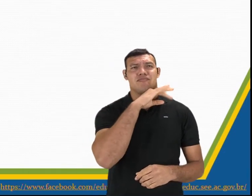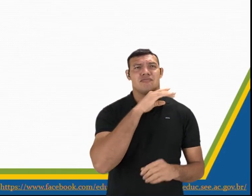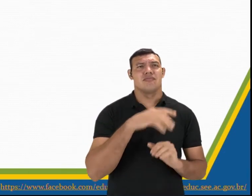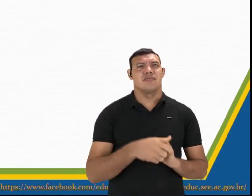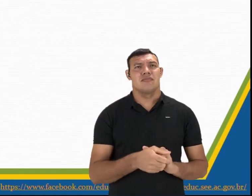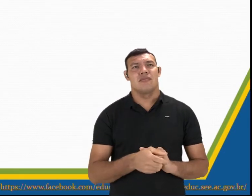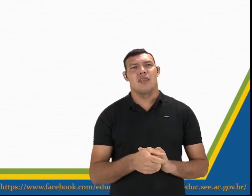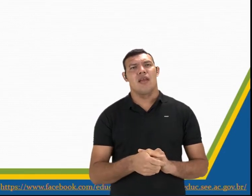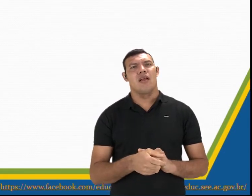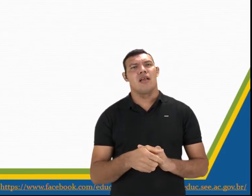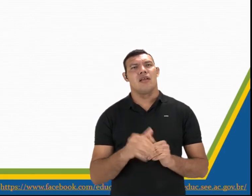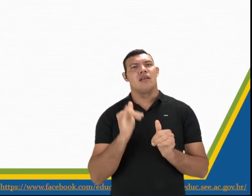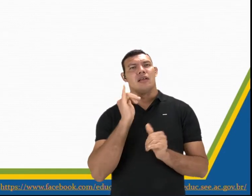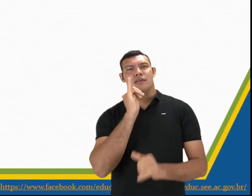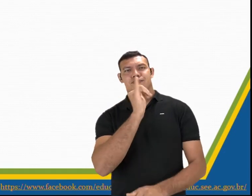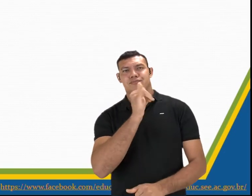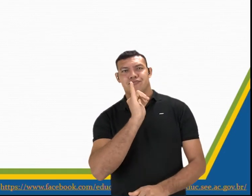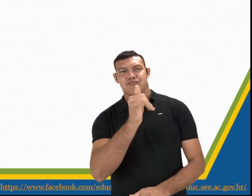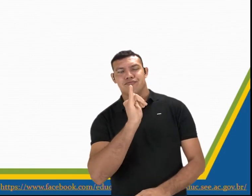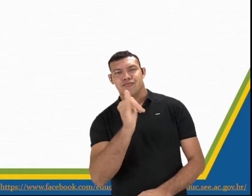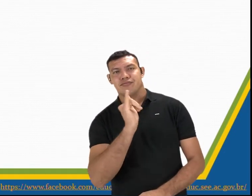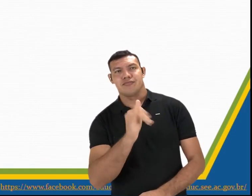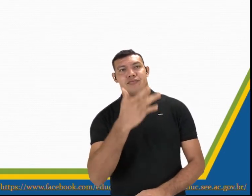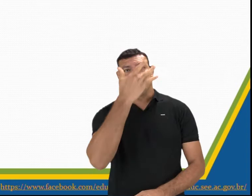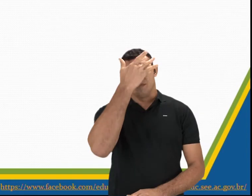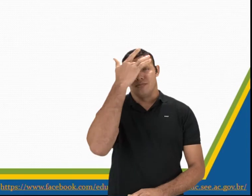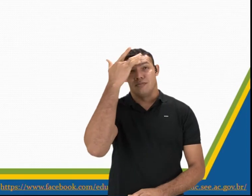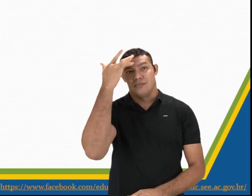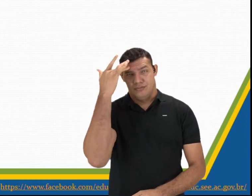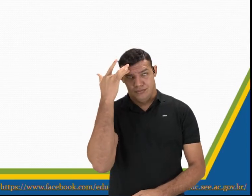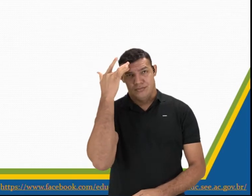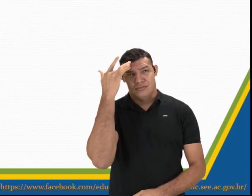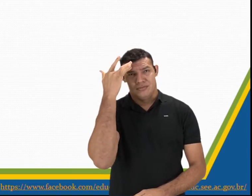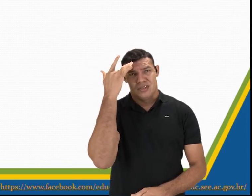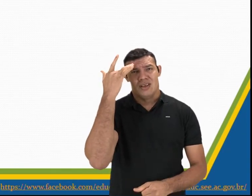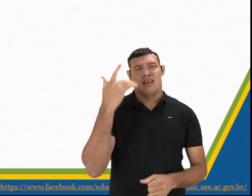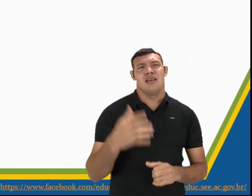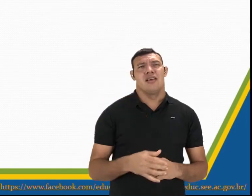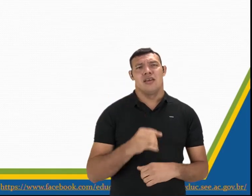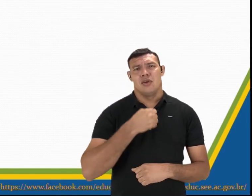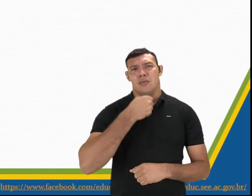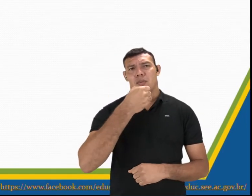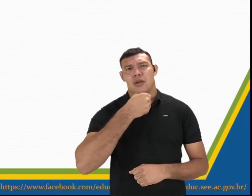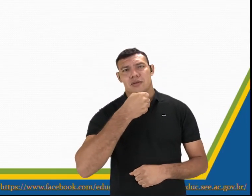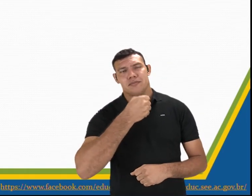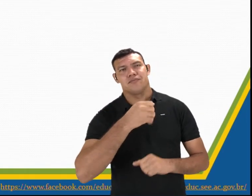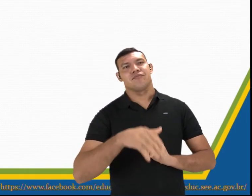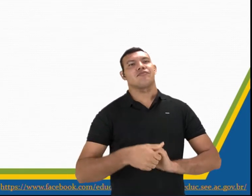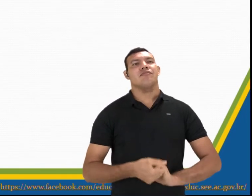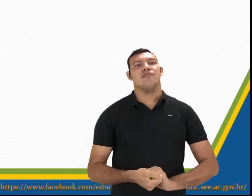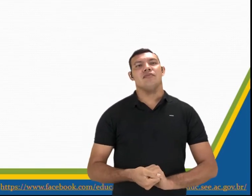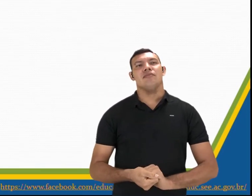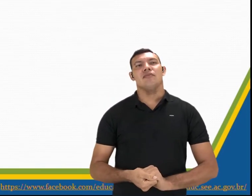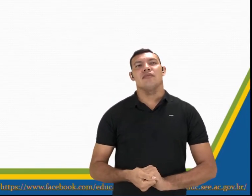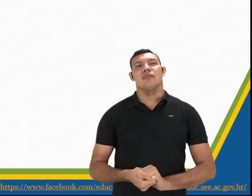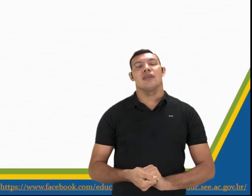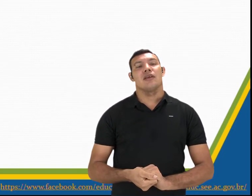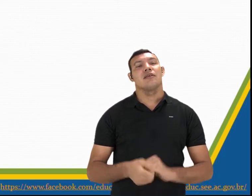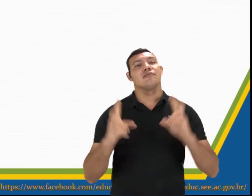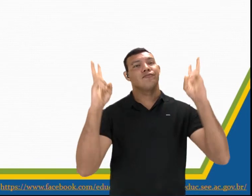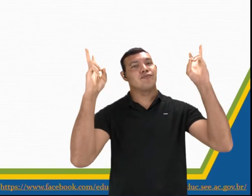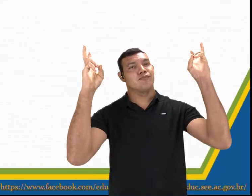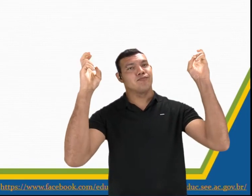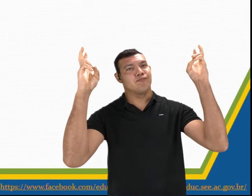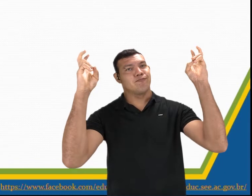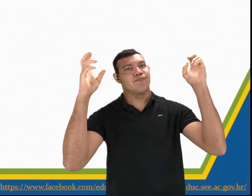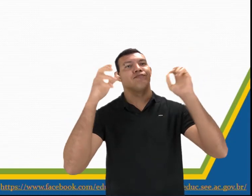de quem foi entrevistado para a notícia, tá? Então, tem que ser de acordo com o que foi dito. Portanto, entre